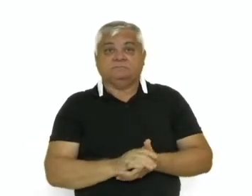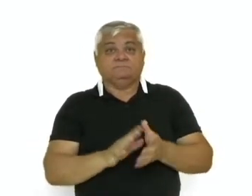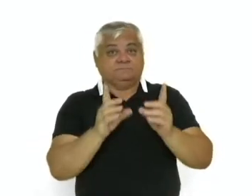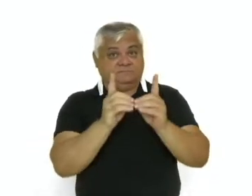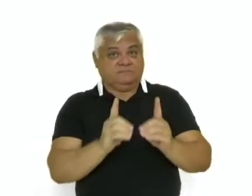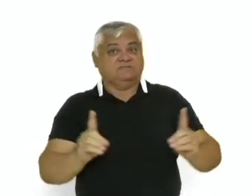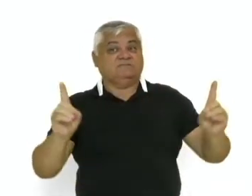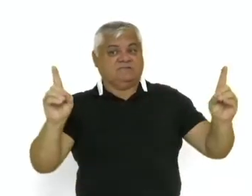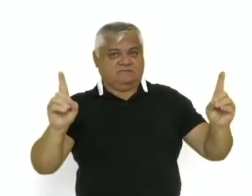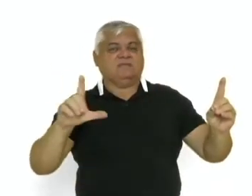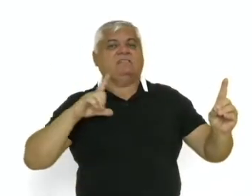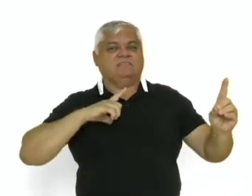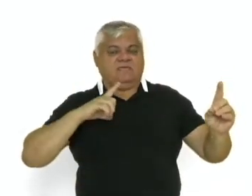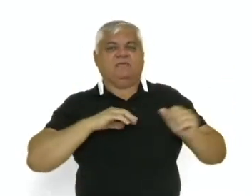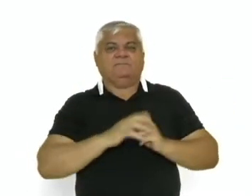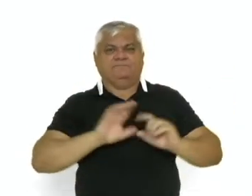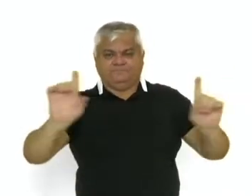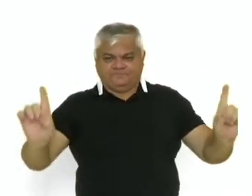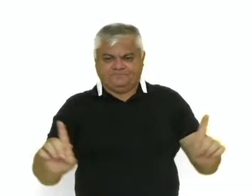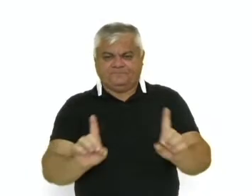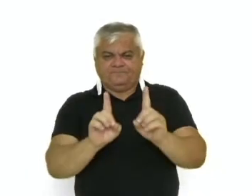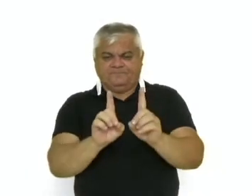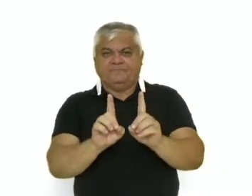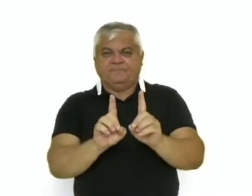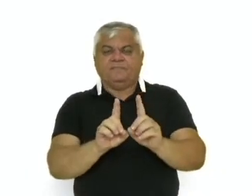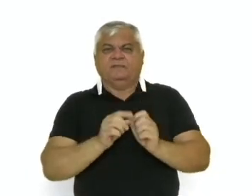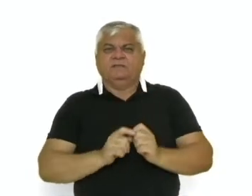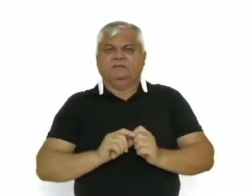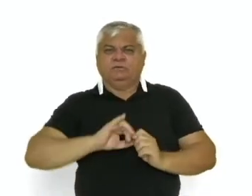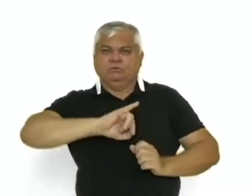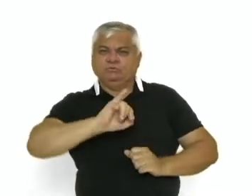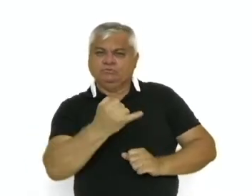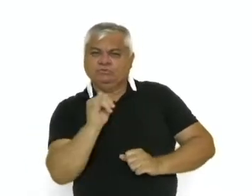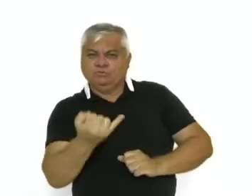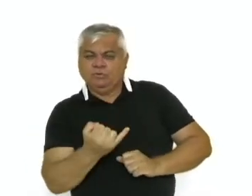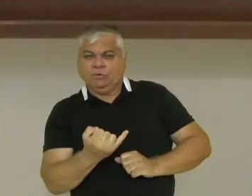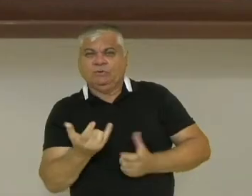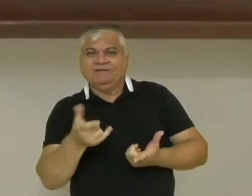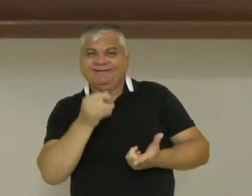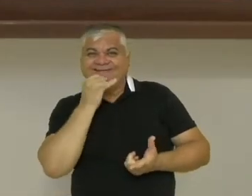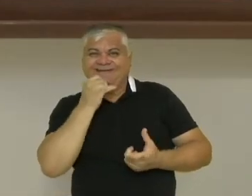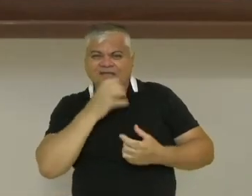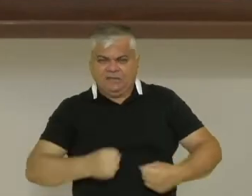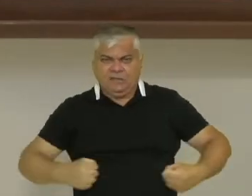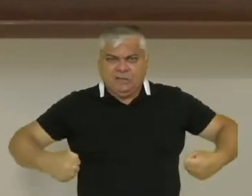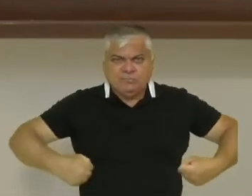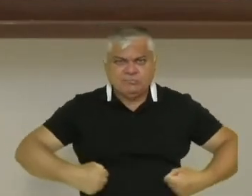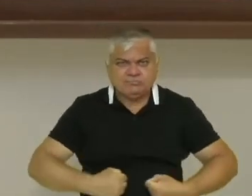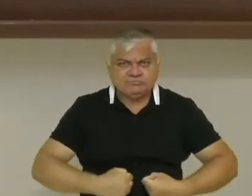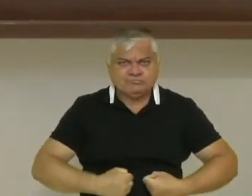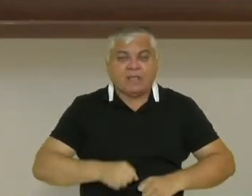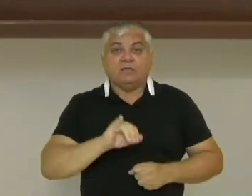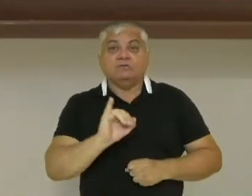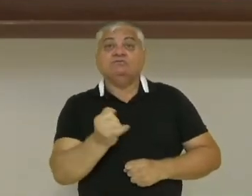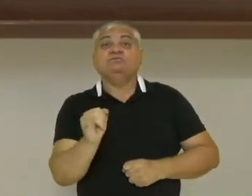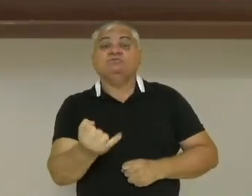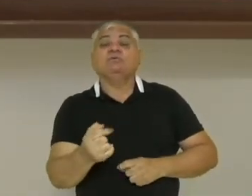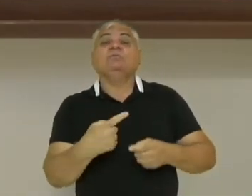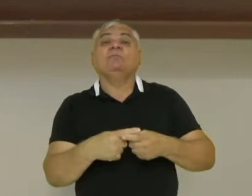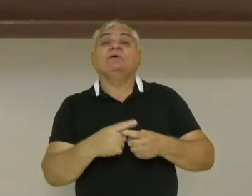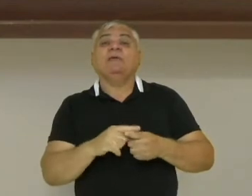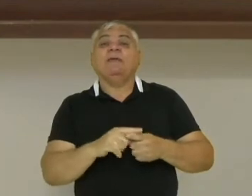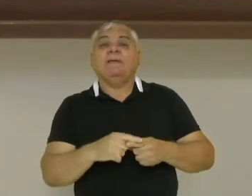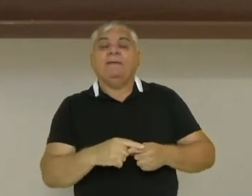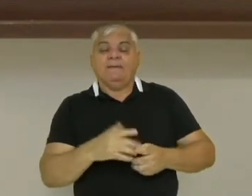Distância, as lutas curtas são judô, sumô e jiu-jitsu. Por que elas são chamadas de lutas curtas? Porque são lutas